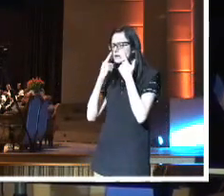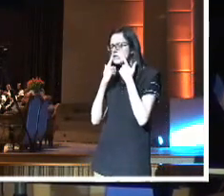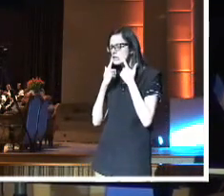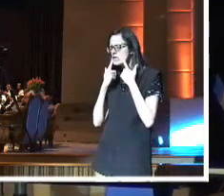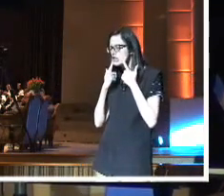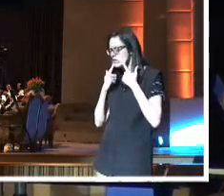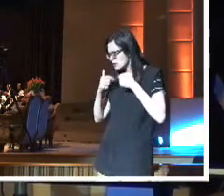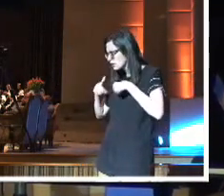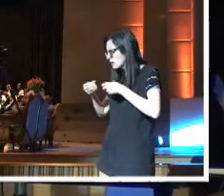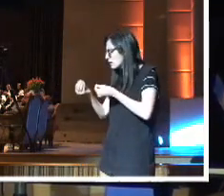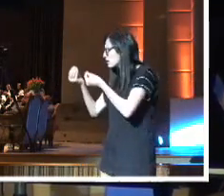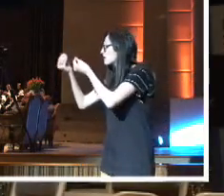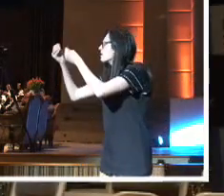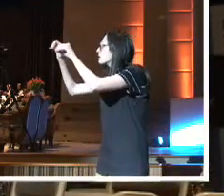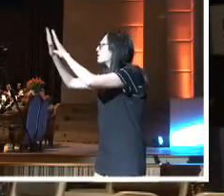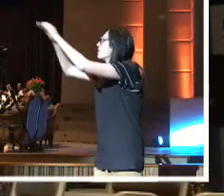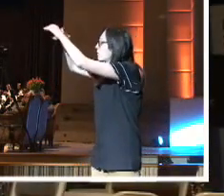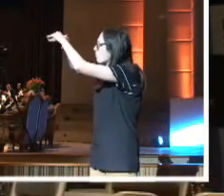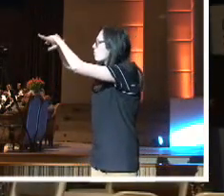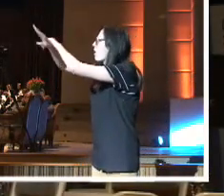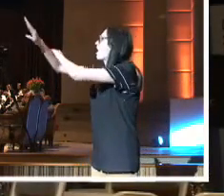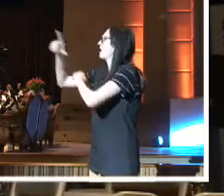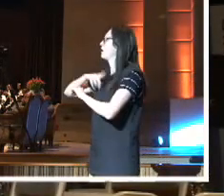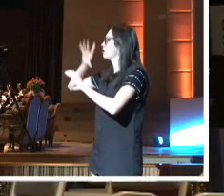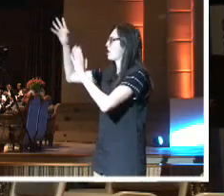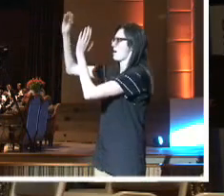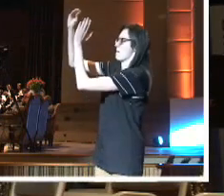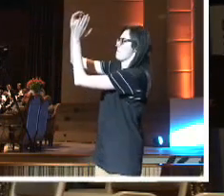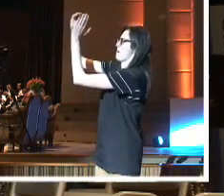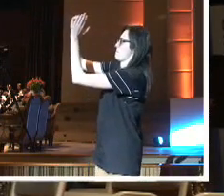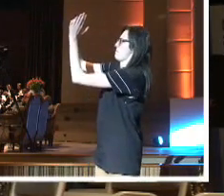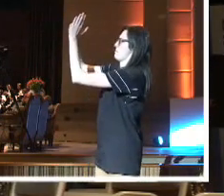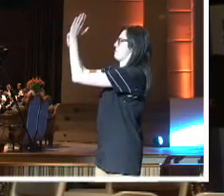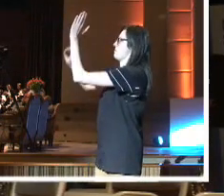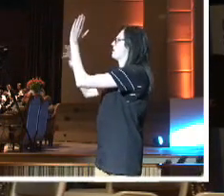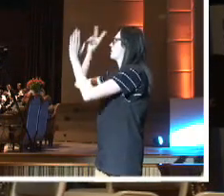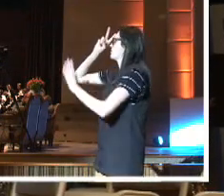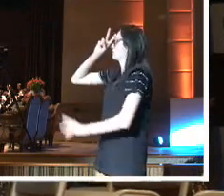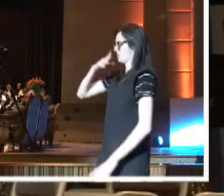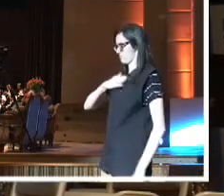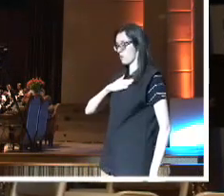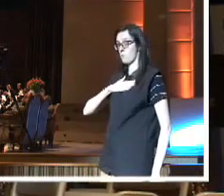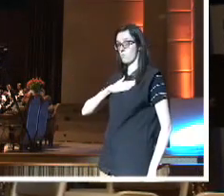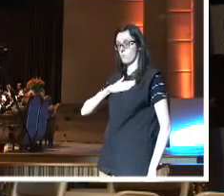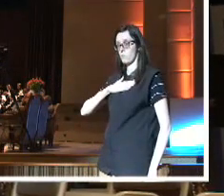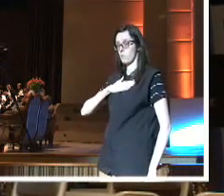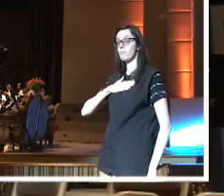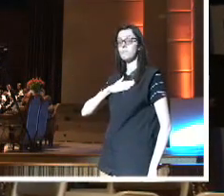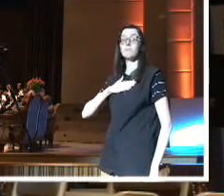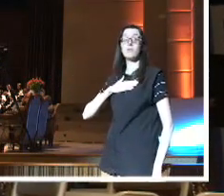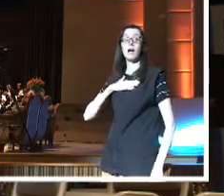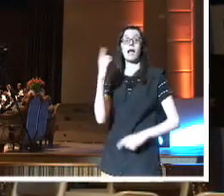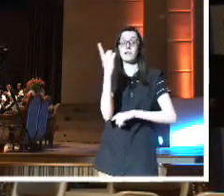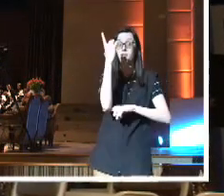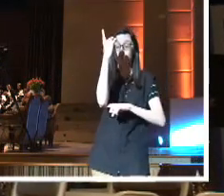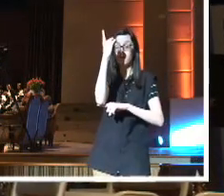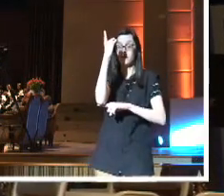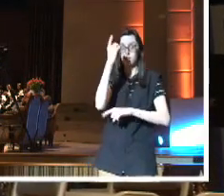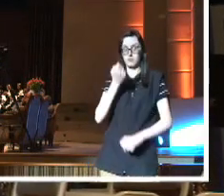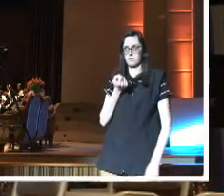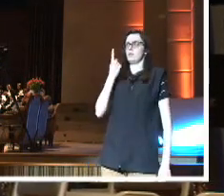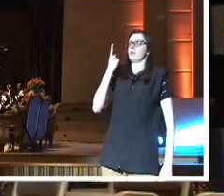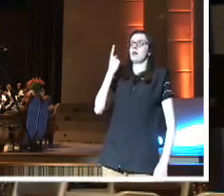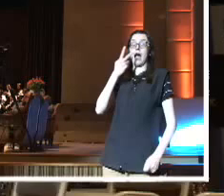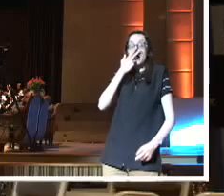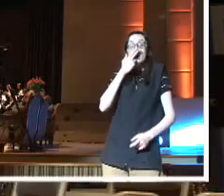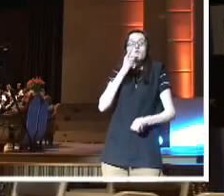lágrimas em teu odre, acaso não estão anotadas no teu livro? E ele vai descobrir que quando a gente chora